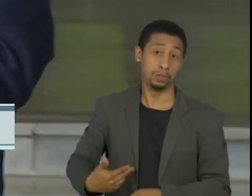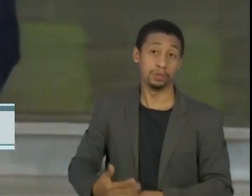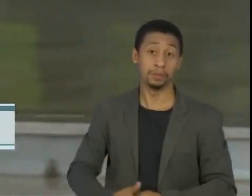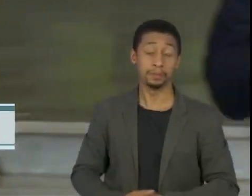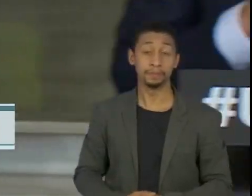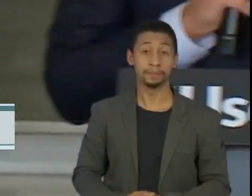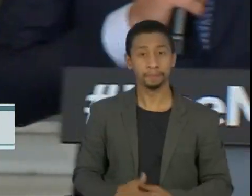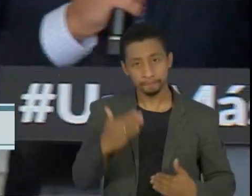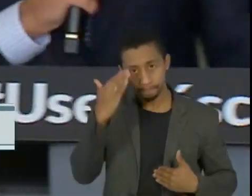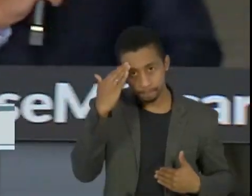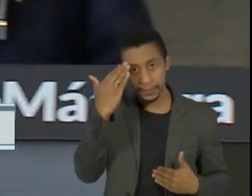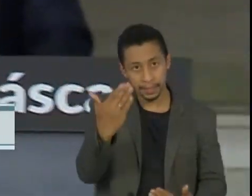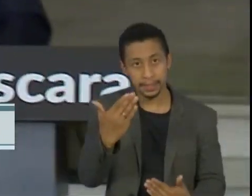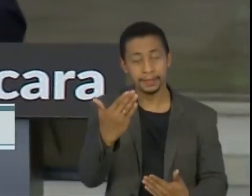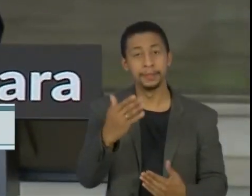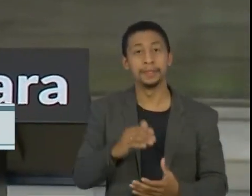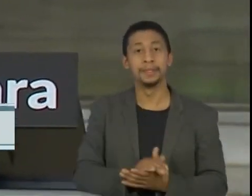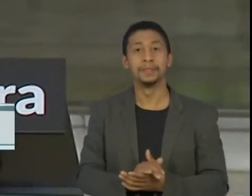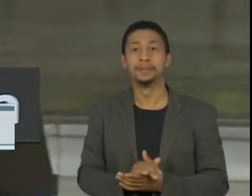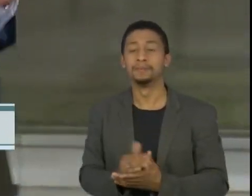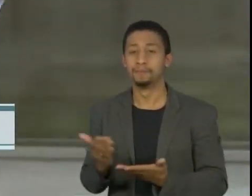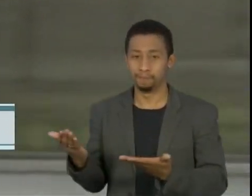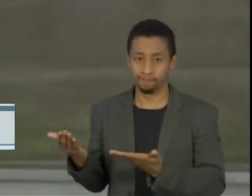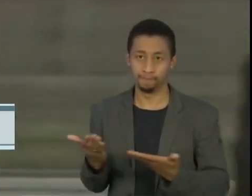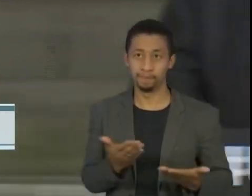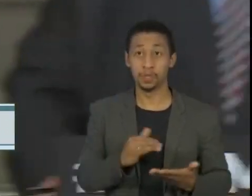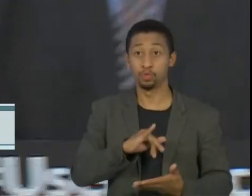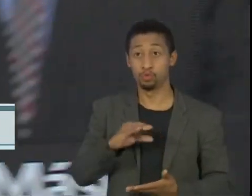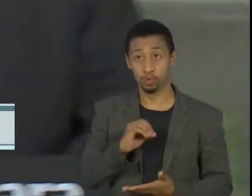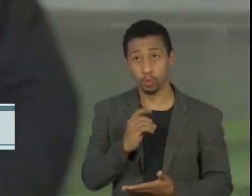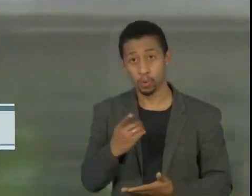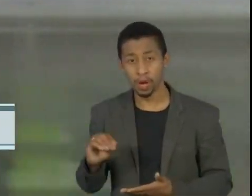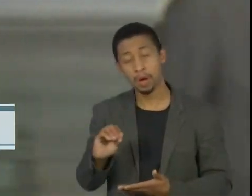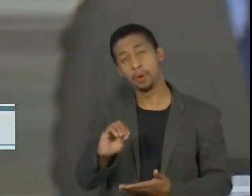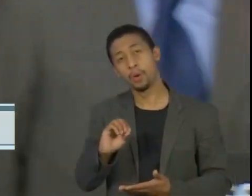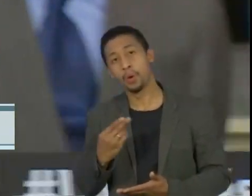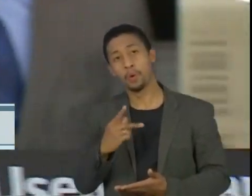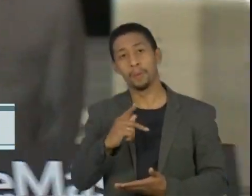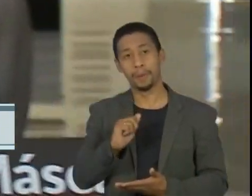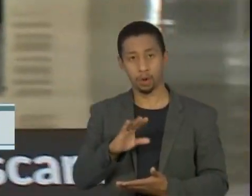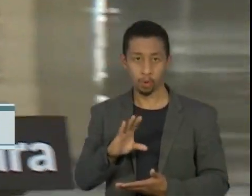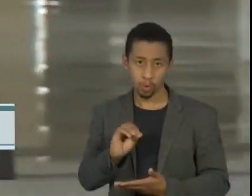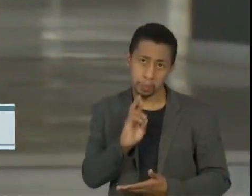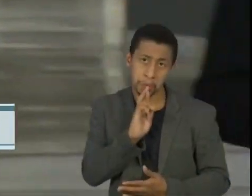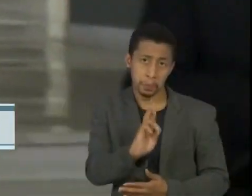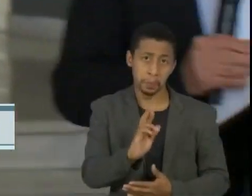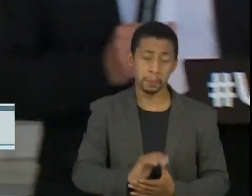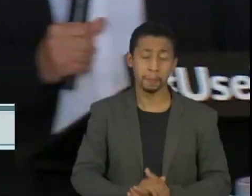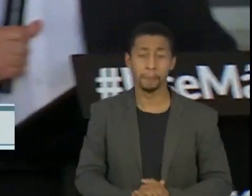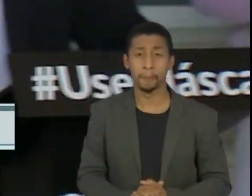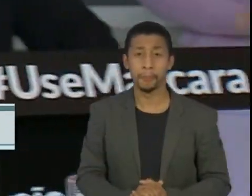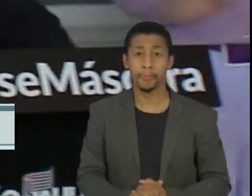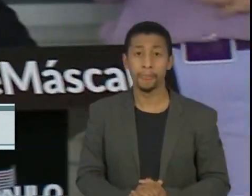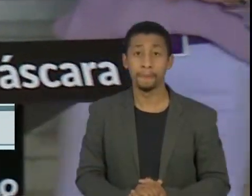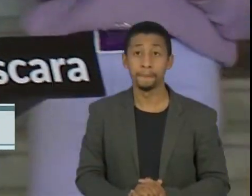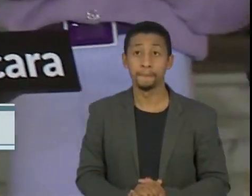Obrigado, Dimas. Paulo Menezes e João Gabardo. Ou João Gabardo e, eventualmente, vamos mudar Paulo a ordem.